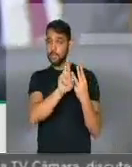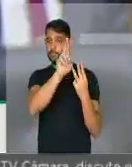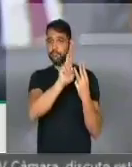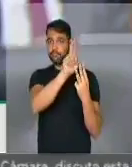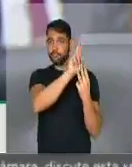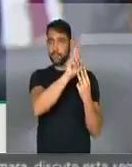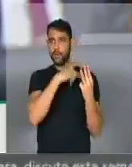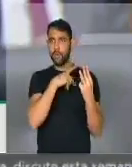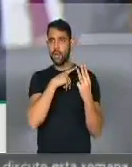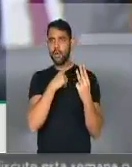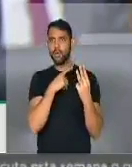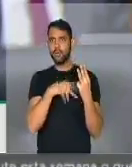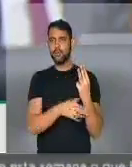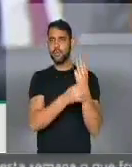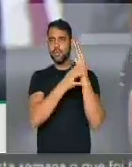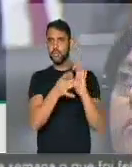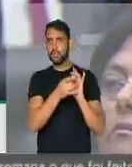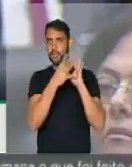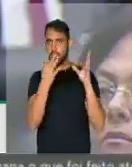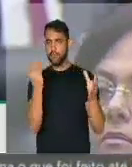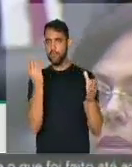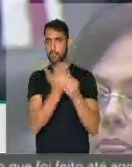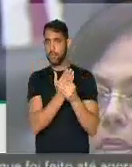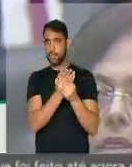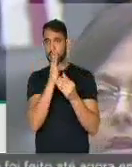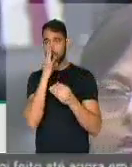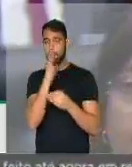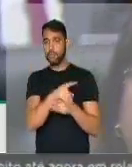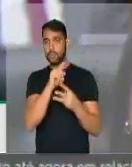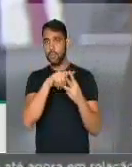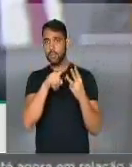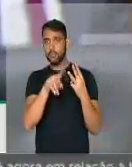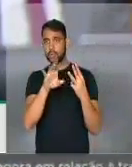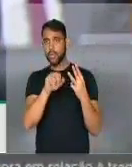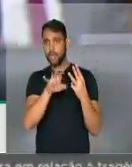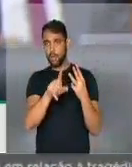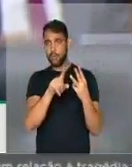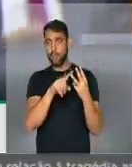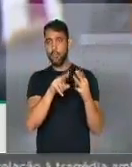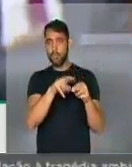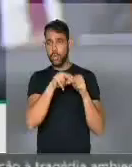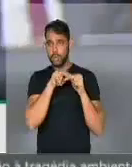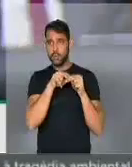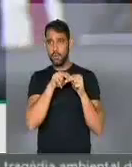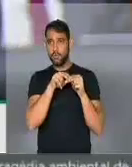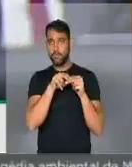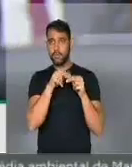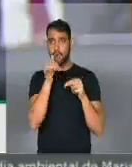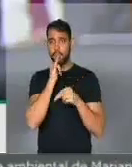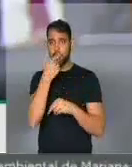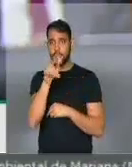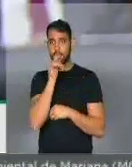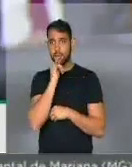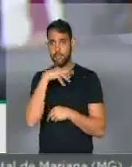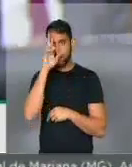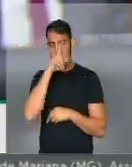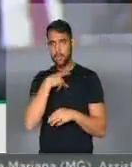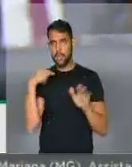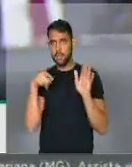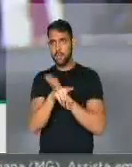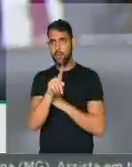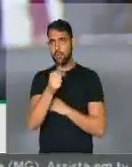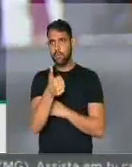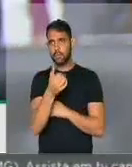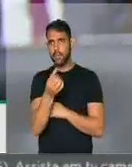autoridades com a prerrogativa de autorização, denunciadas por 2 crimes. Portanto, vou dar outro exemplo, senhor presidente. Questão de